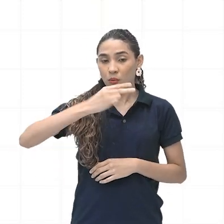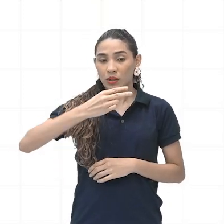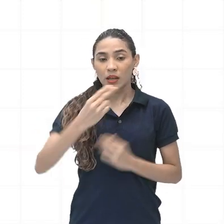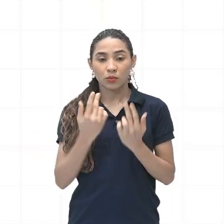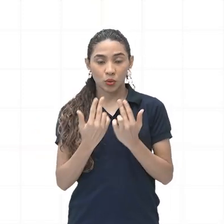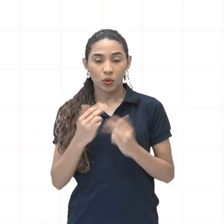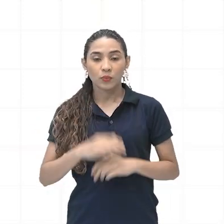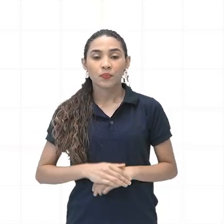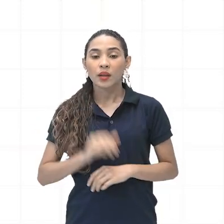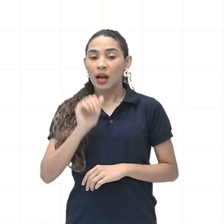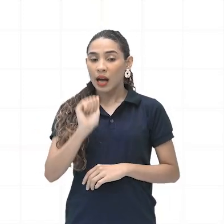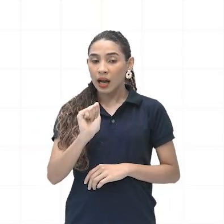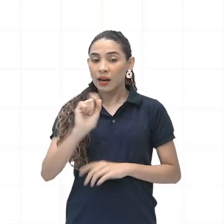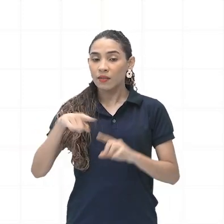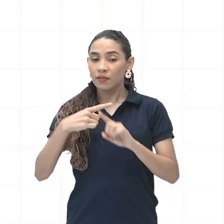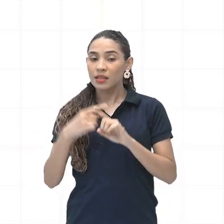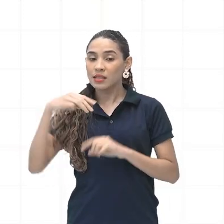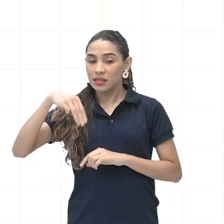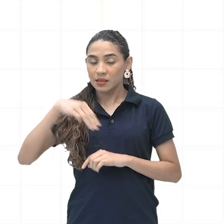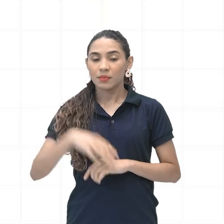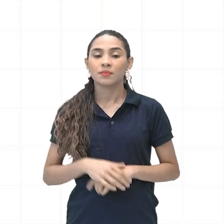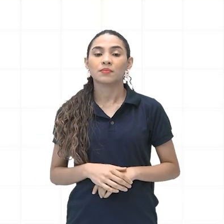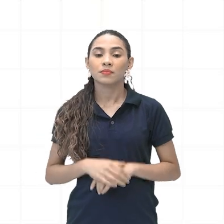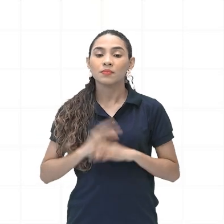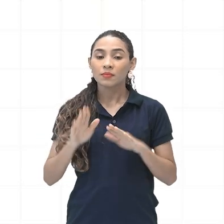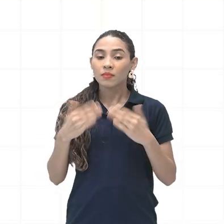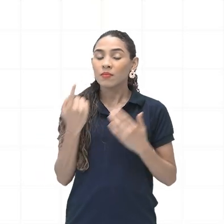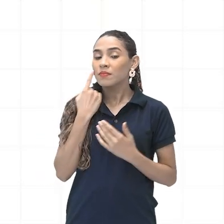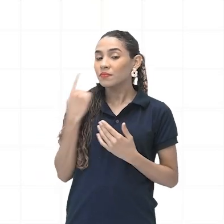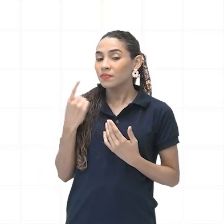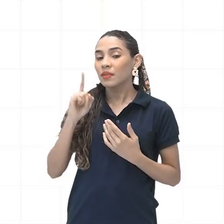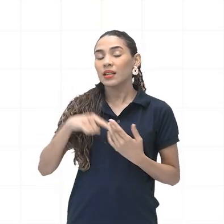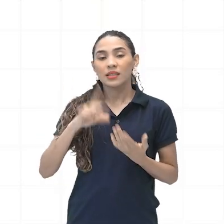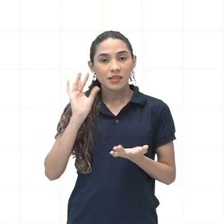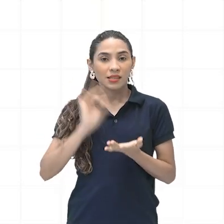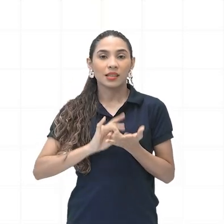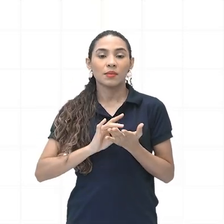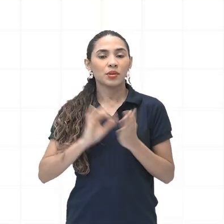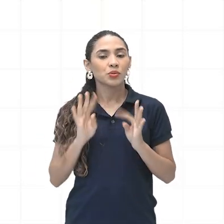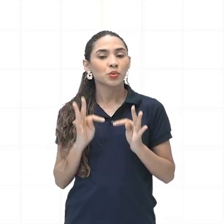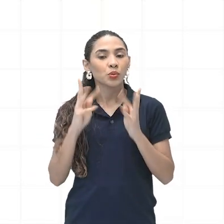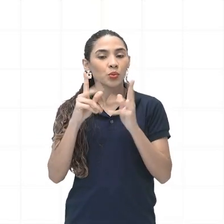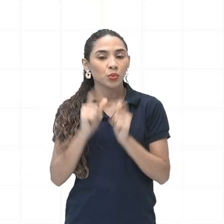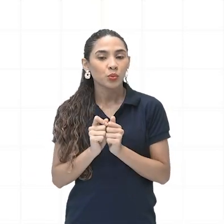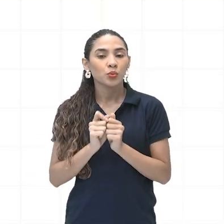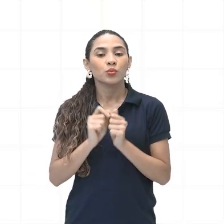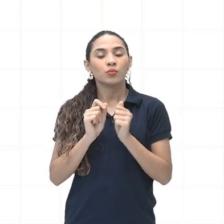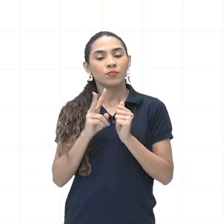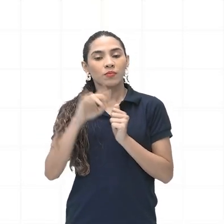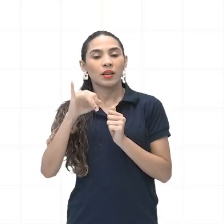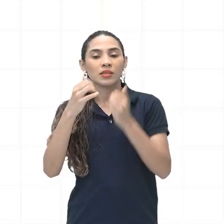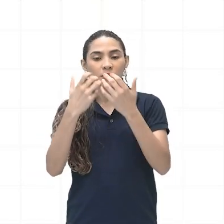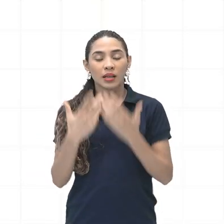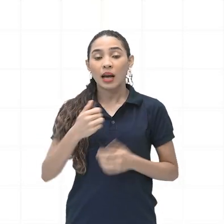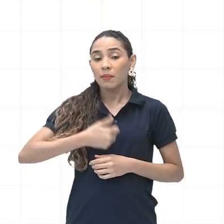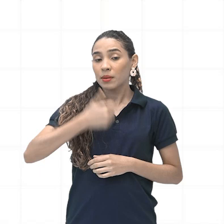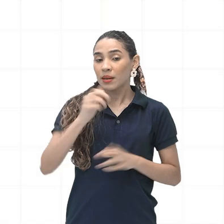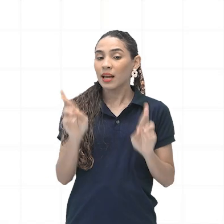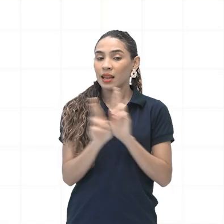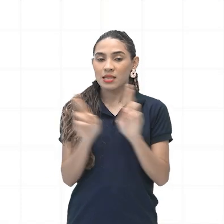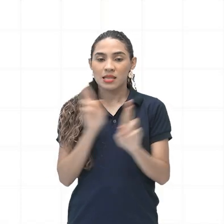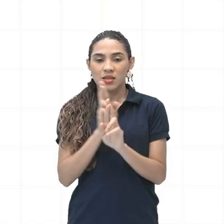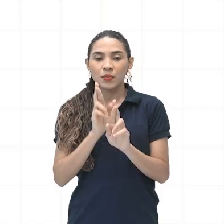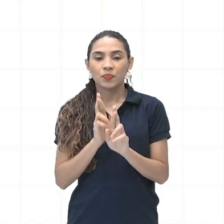é igual a A vezes M. Então, é exatamente tudo isso que diz a primeira